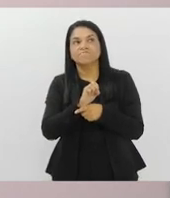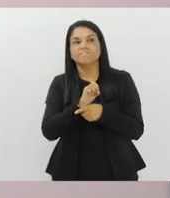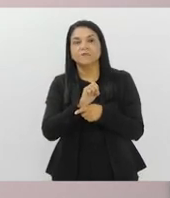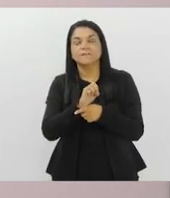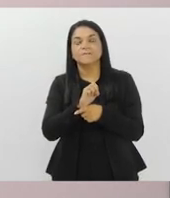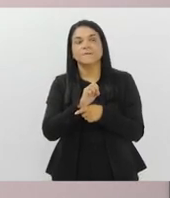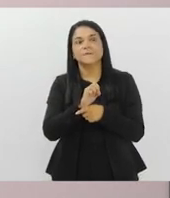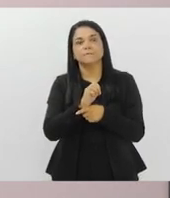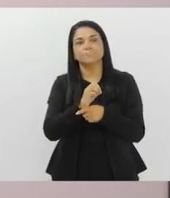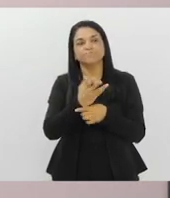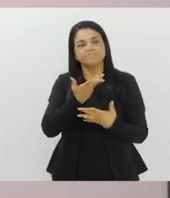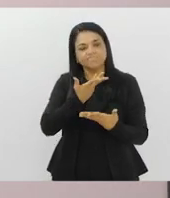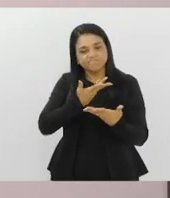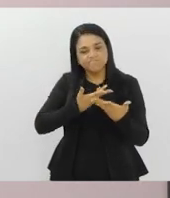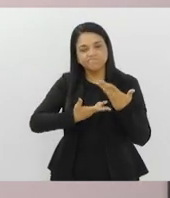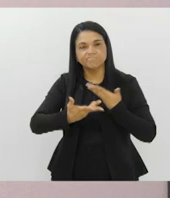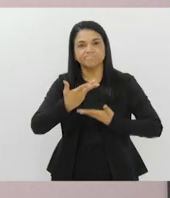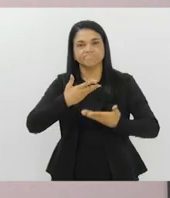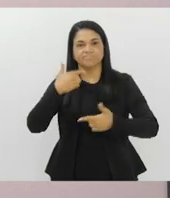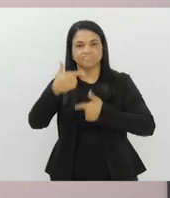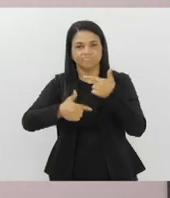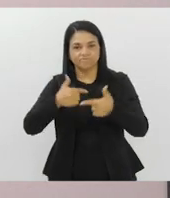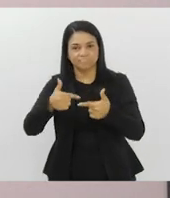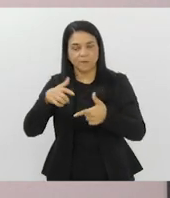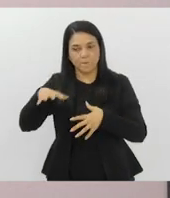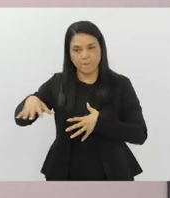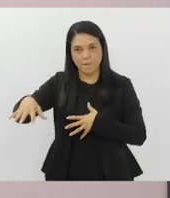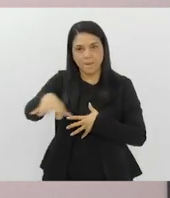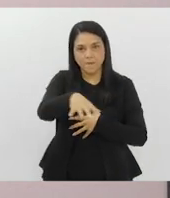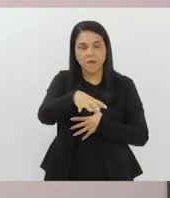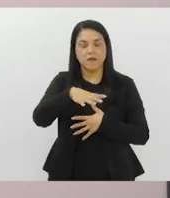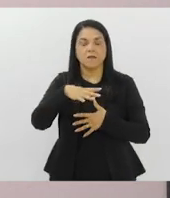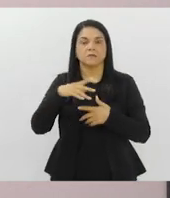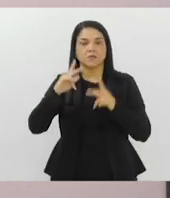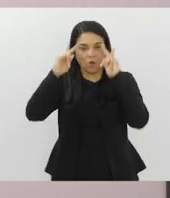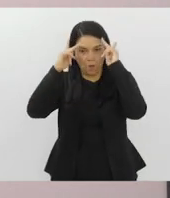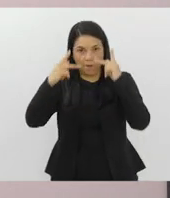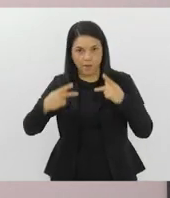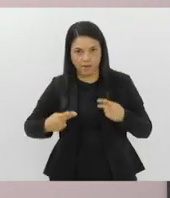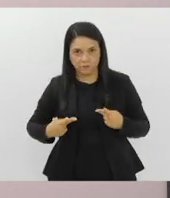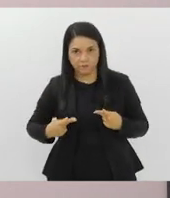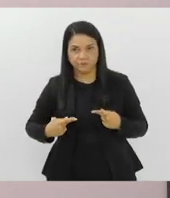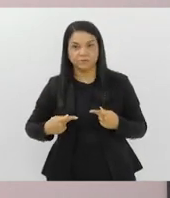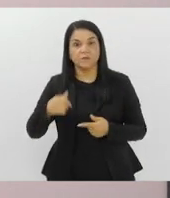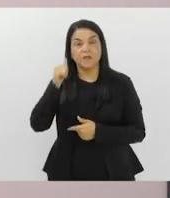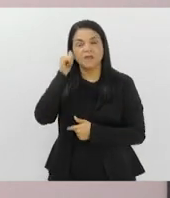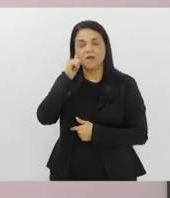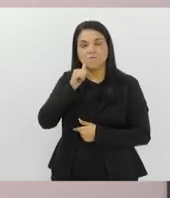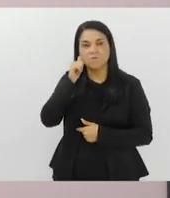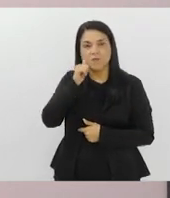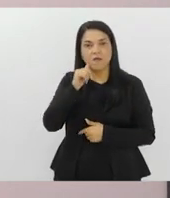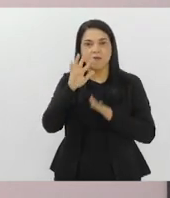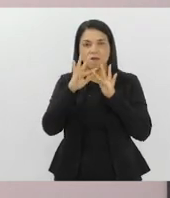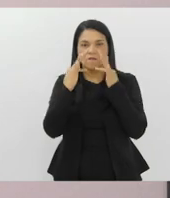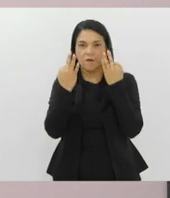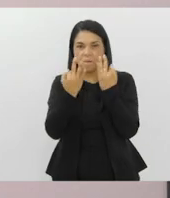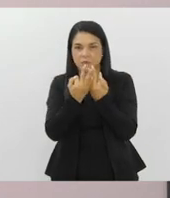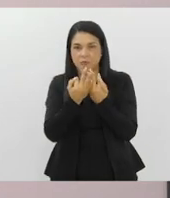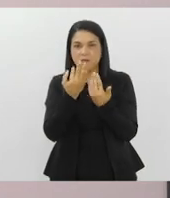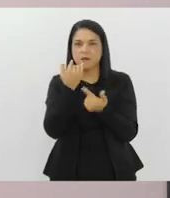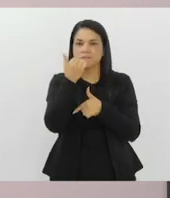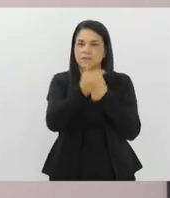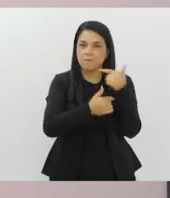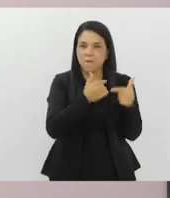interferindo, digamos assim, em todas as dimensões da humanidade. É preciso que a mulher tenha, que a família tenha trabalho, que